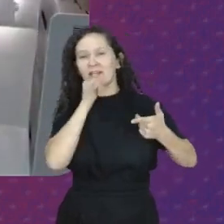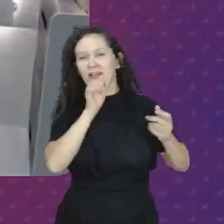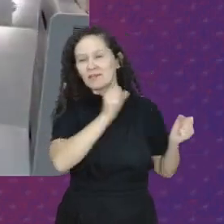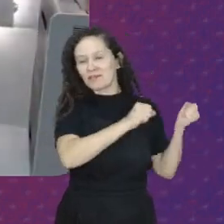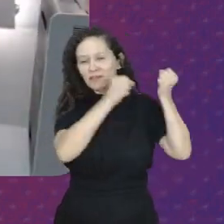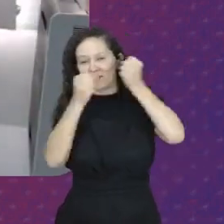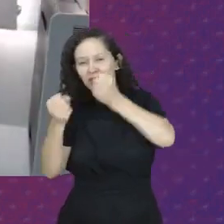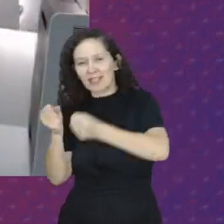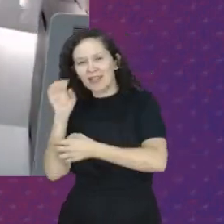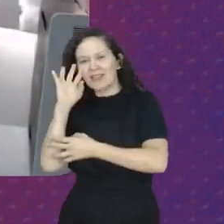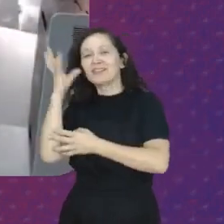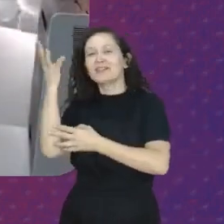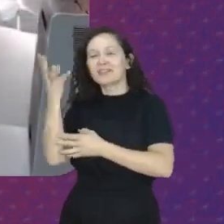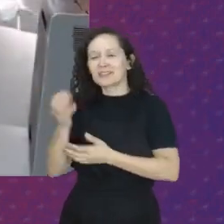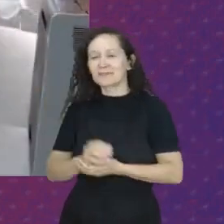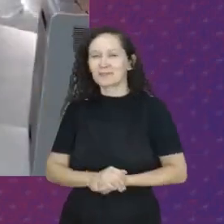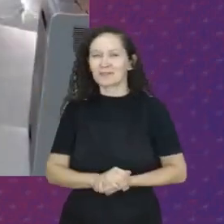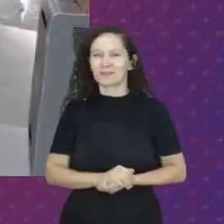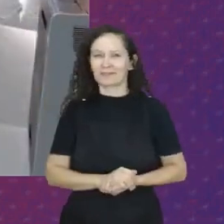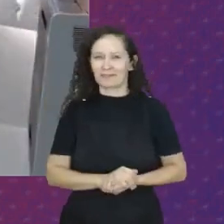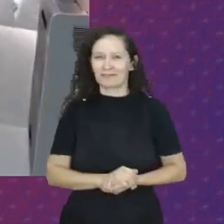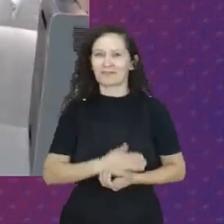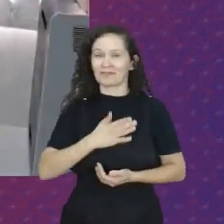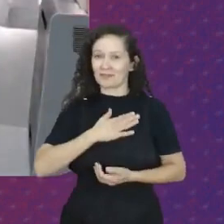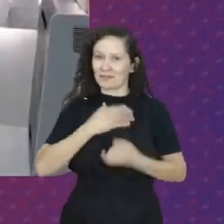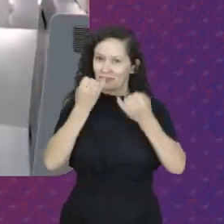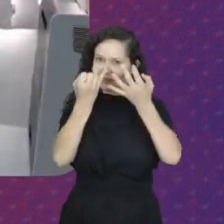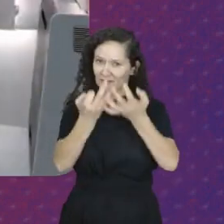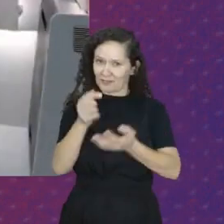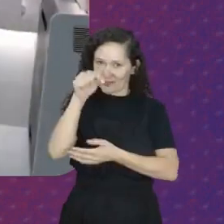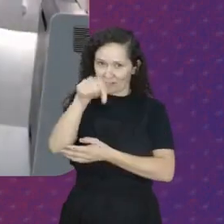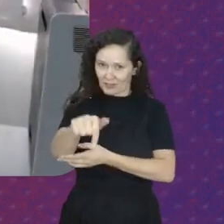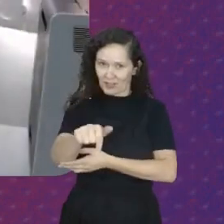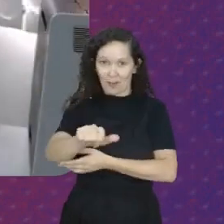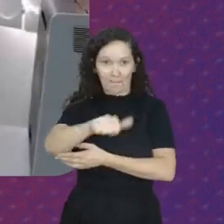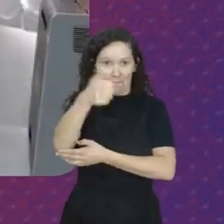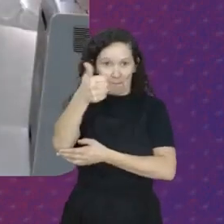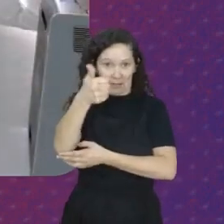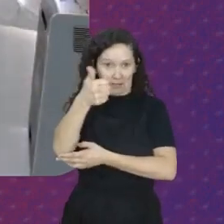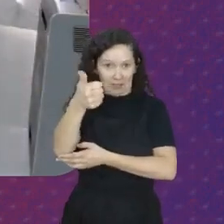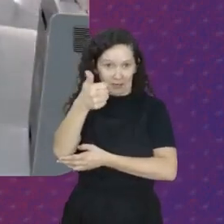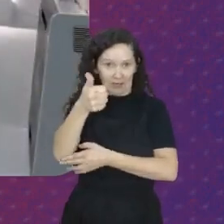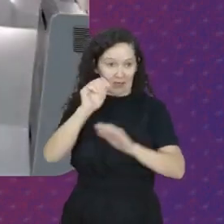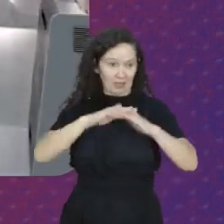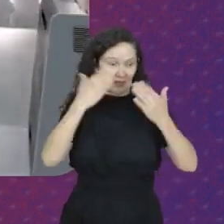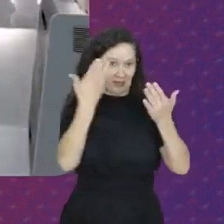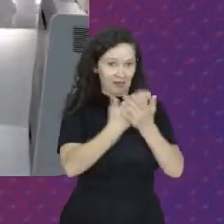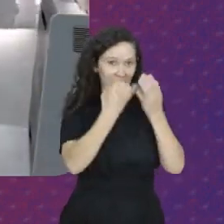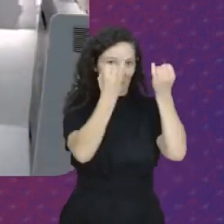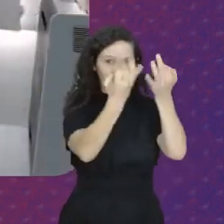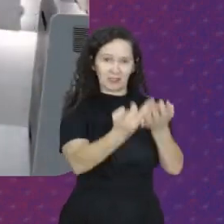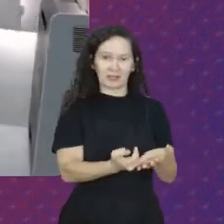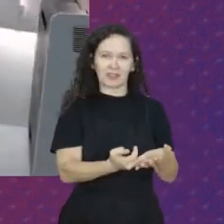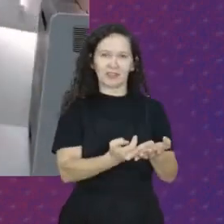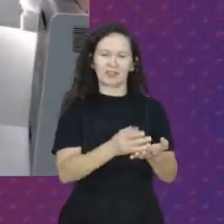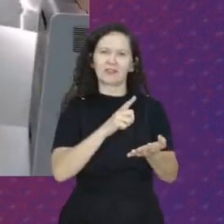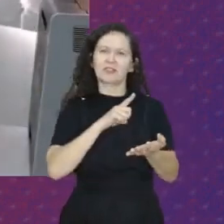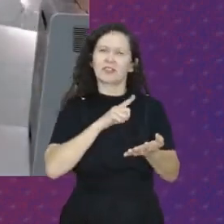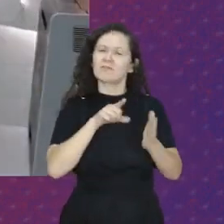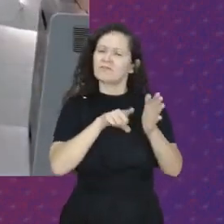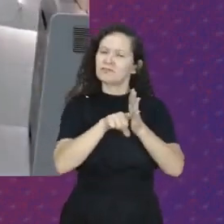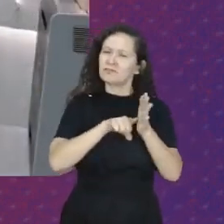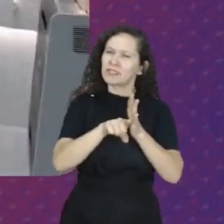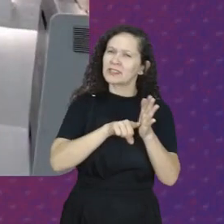tomada de decisão? E eu estou falando aqui, nesse primeiro momento da escola, eu tenho uma